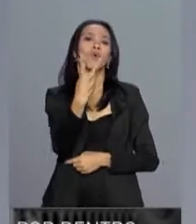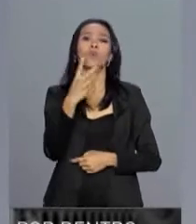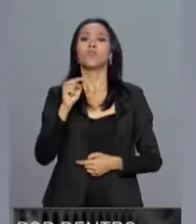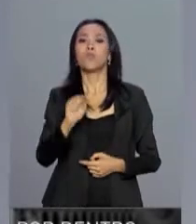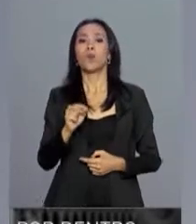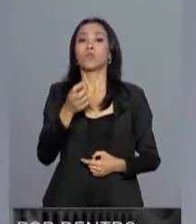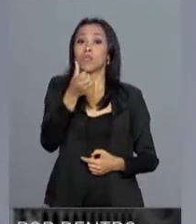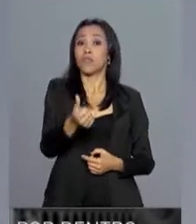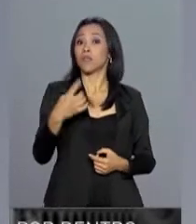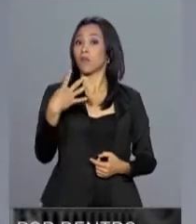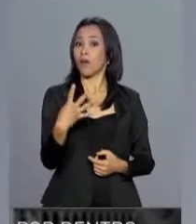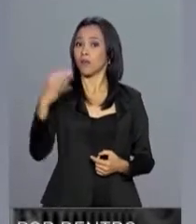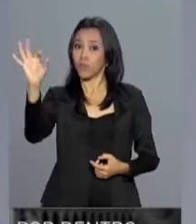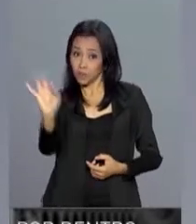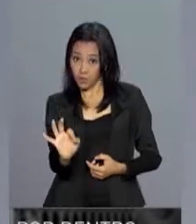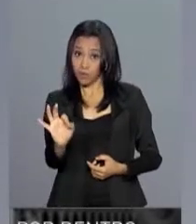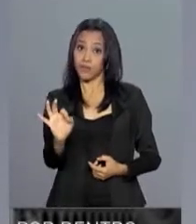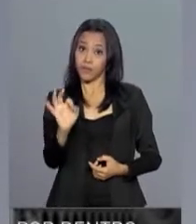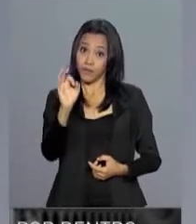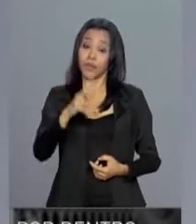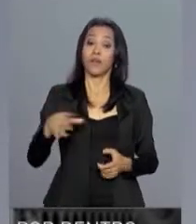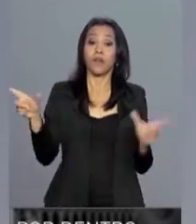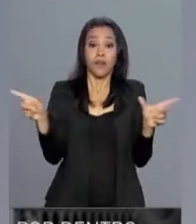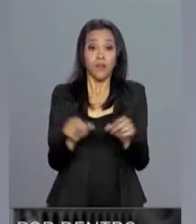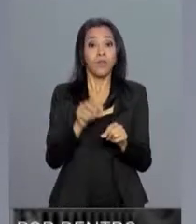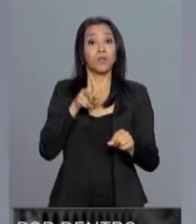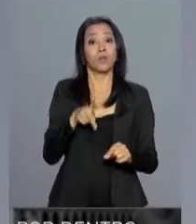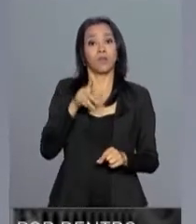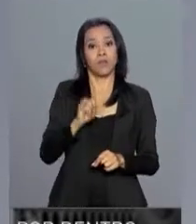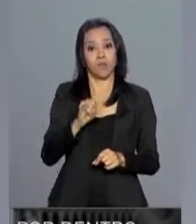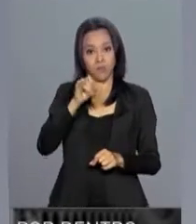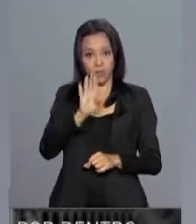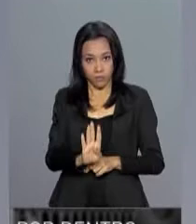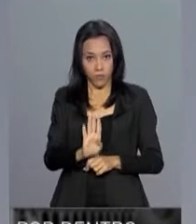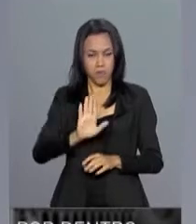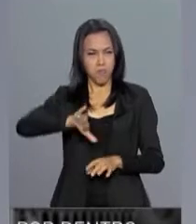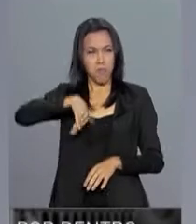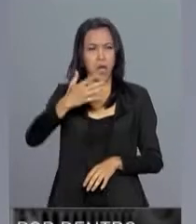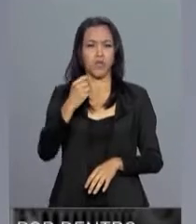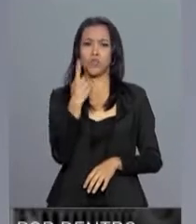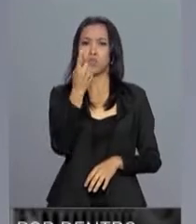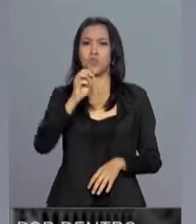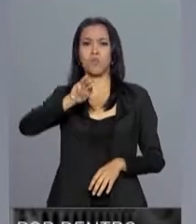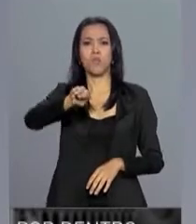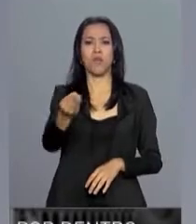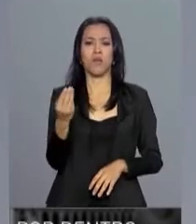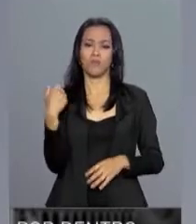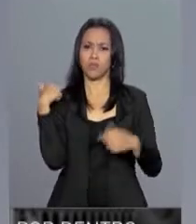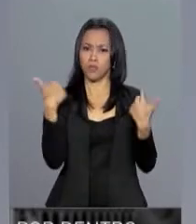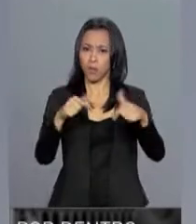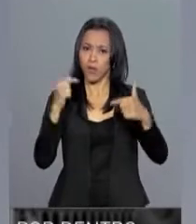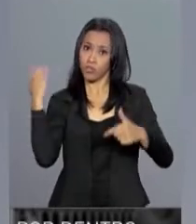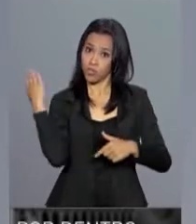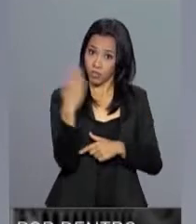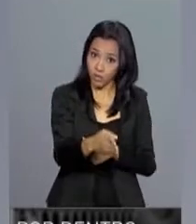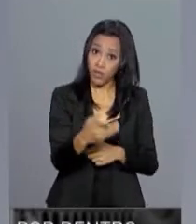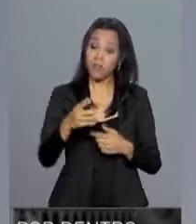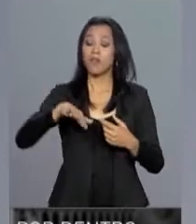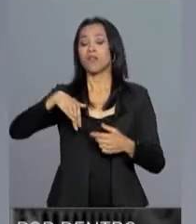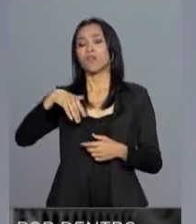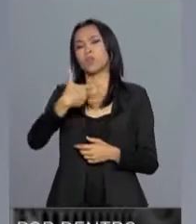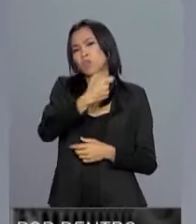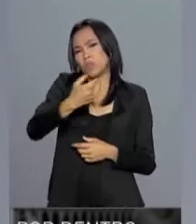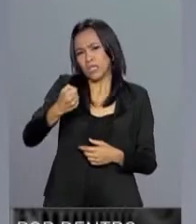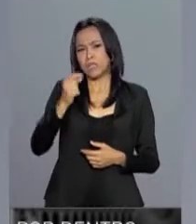pontos 64 por cento do produto interno bruto do brasil mais de 1 milhão de empregos diretos e cerca de 200 mil